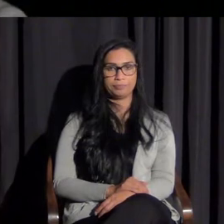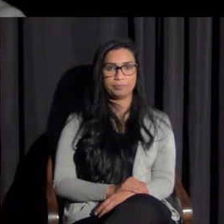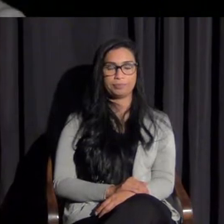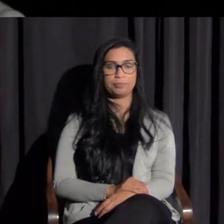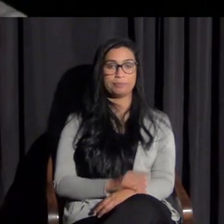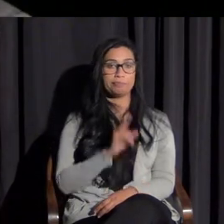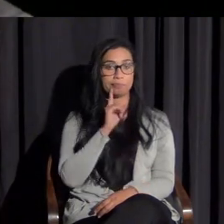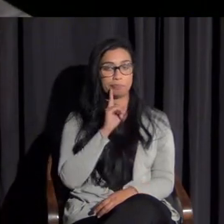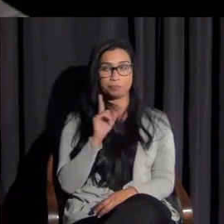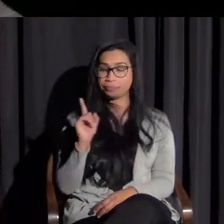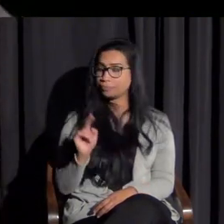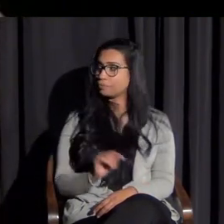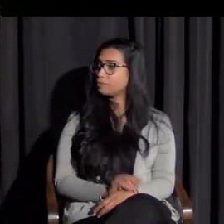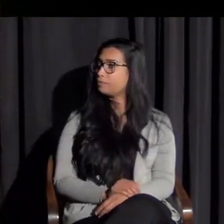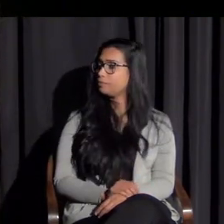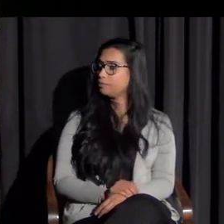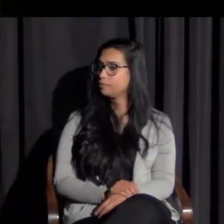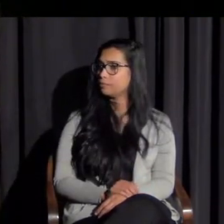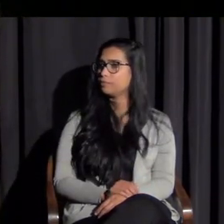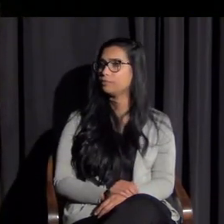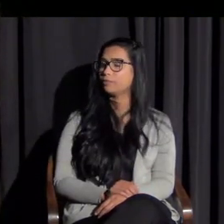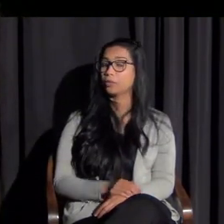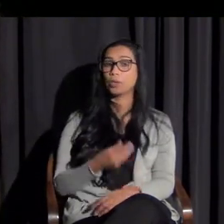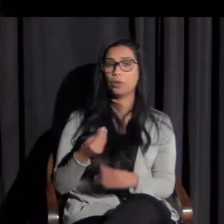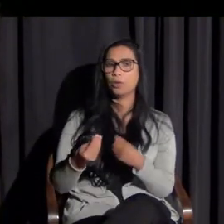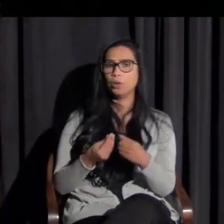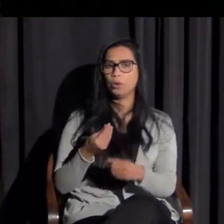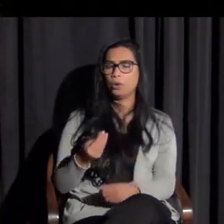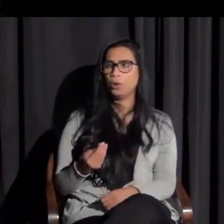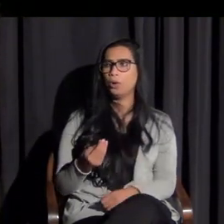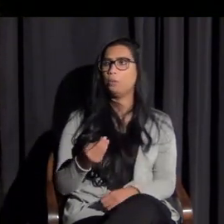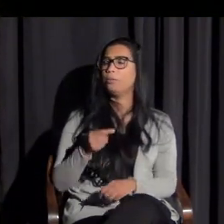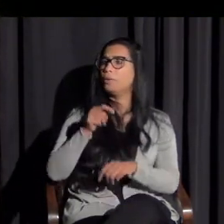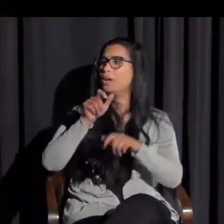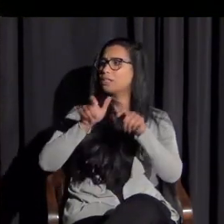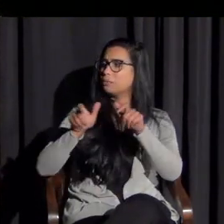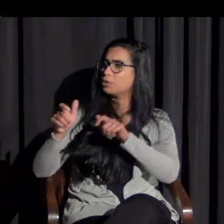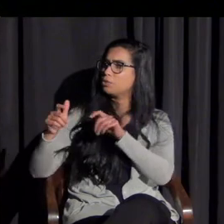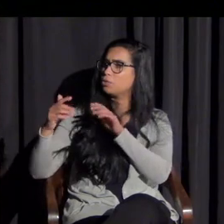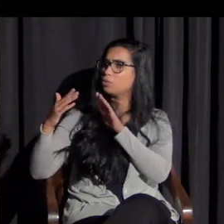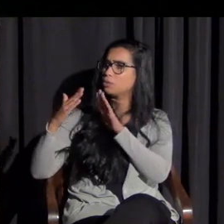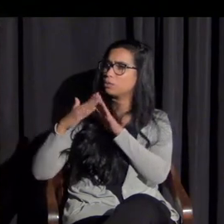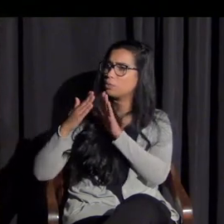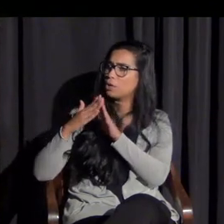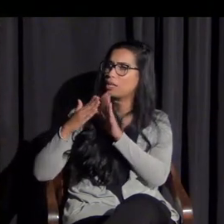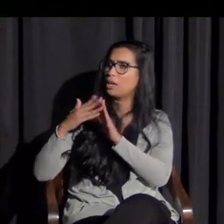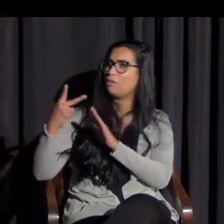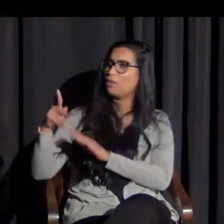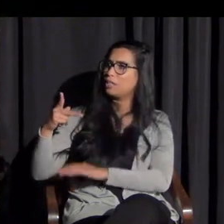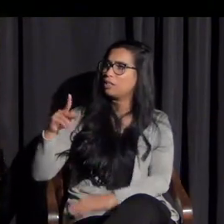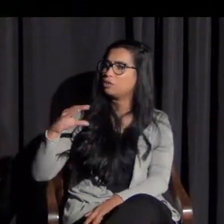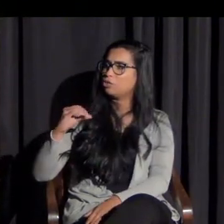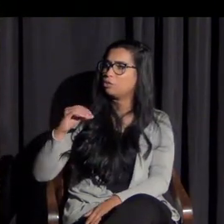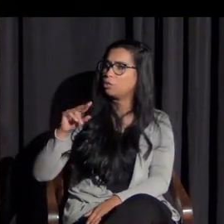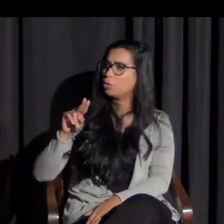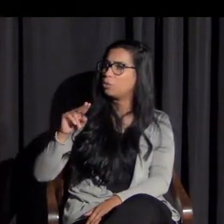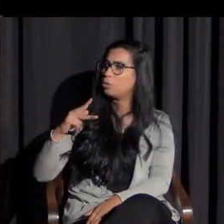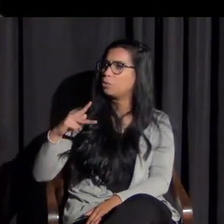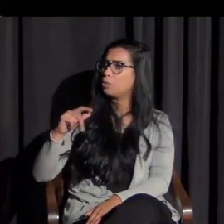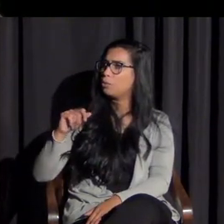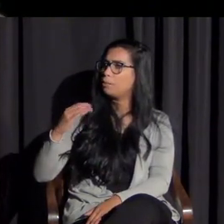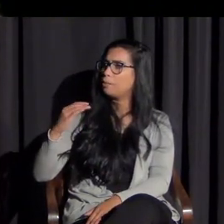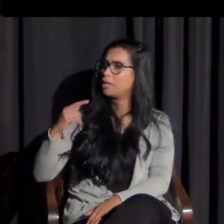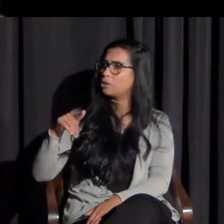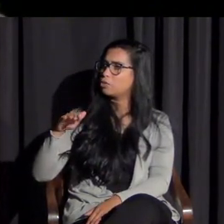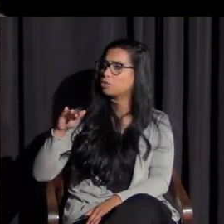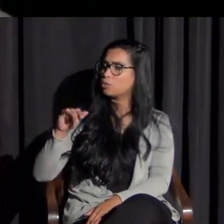Algumas das questões, né, como os moradores e moradoras de todas as idades, de ocupações de moradia, são percebidos